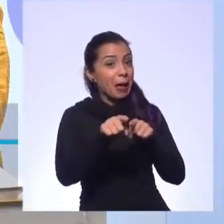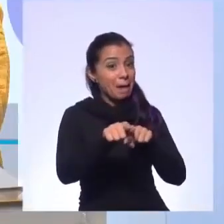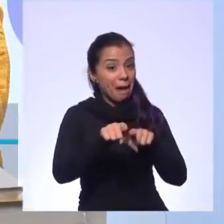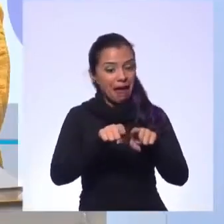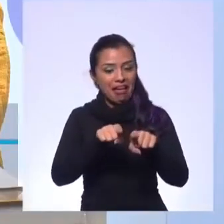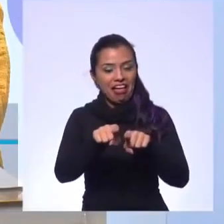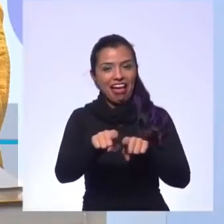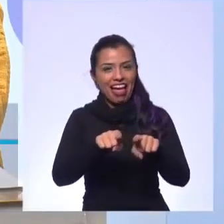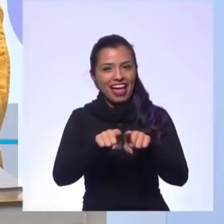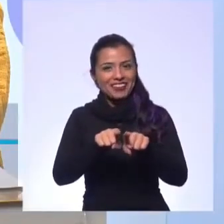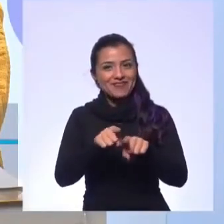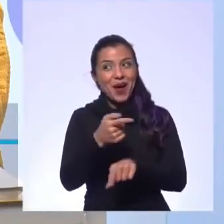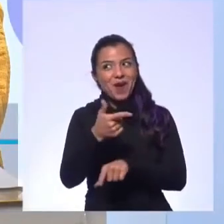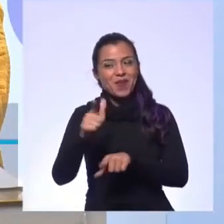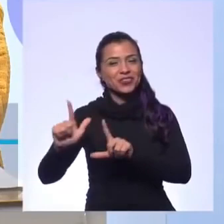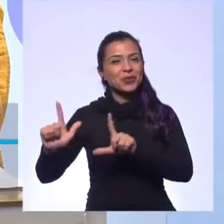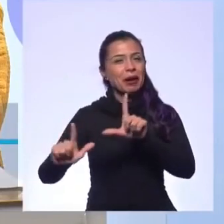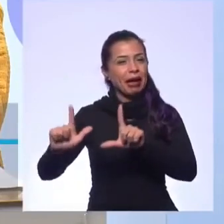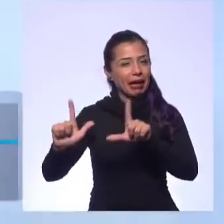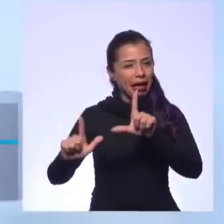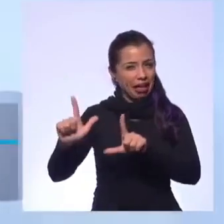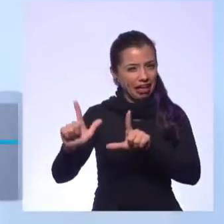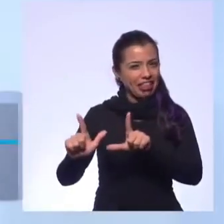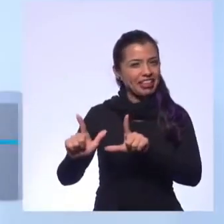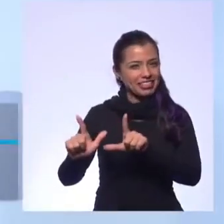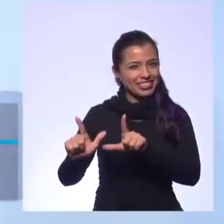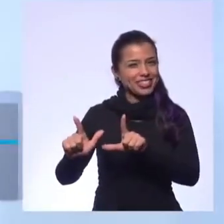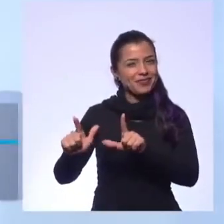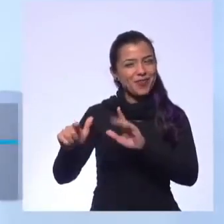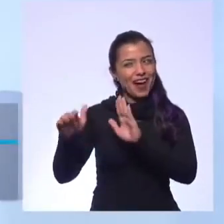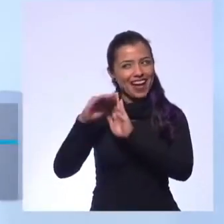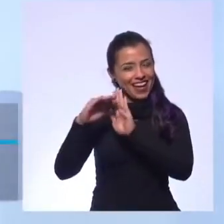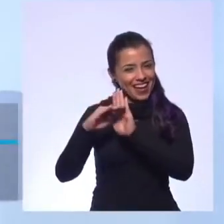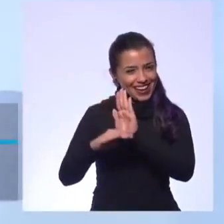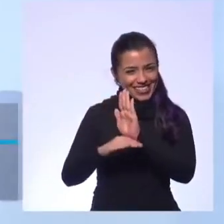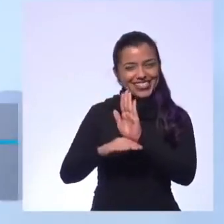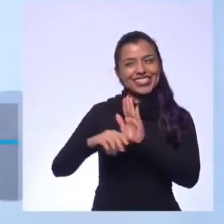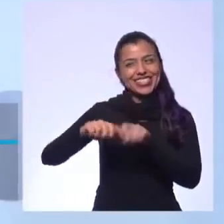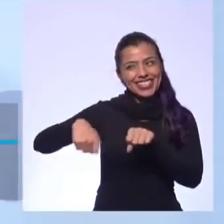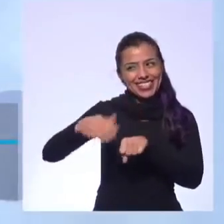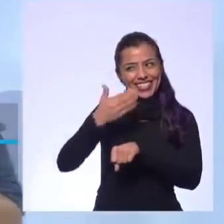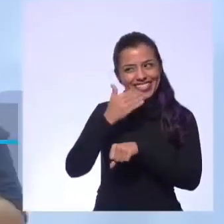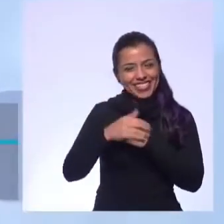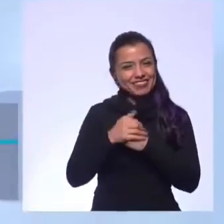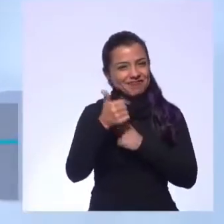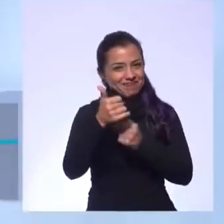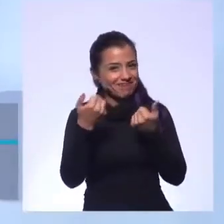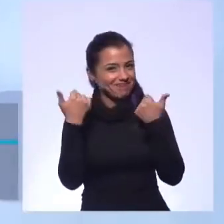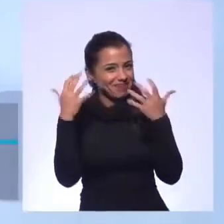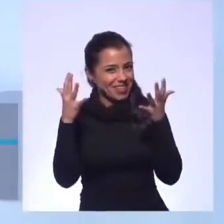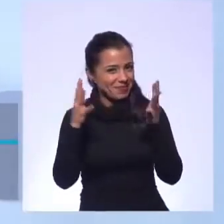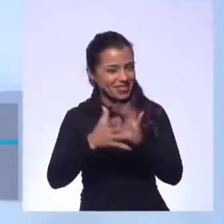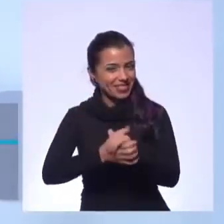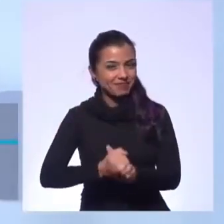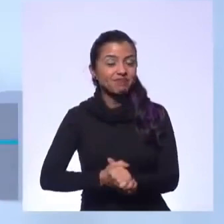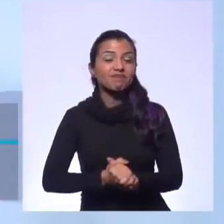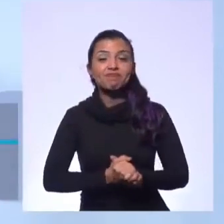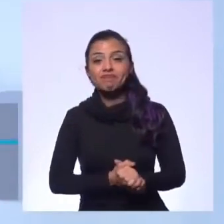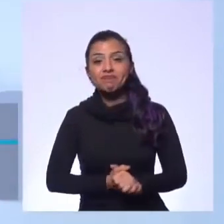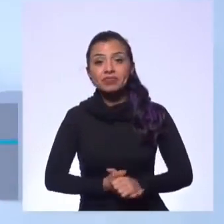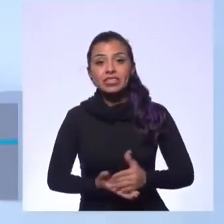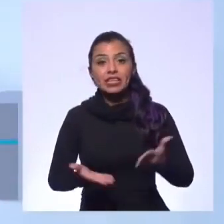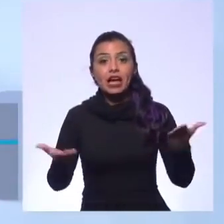para aquele canal de TV lá com as receitas, viu, Antônia? Tá muito legal. Vocês estão de parabéns, tá? Falar um pouquinho aí